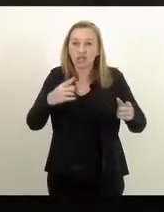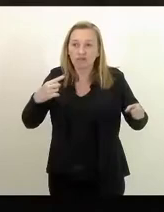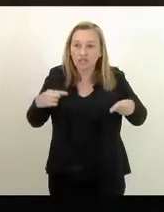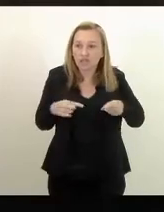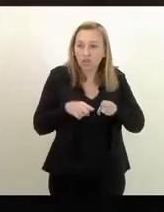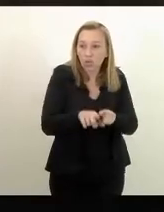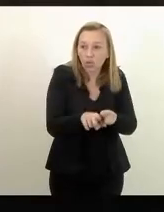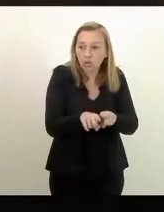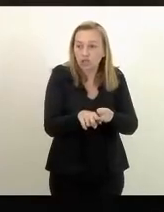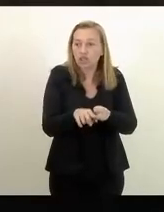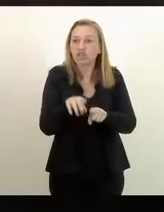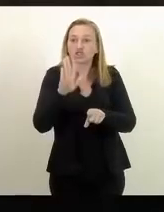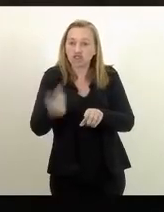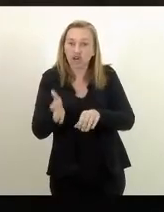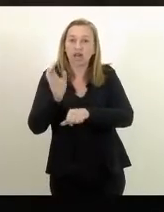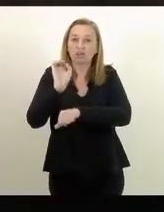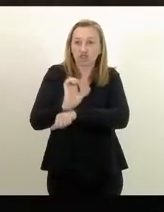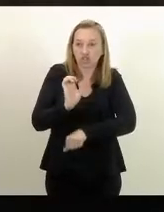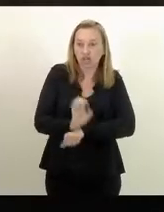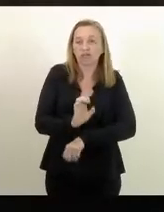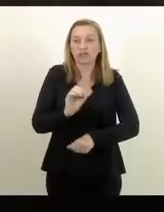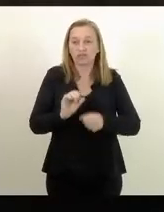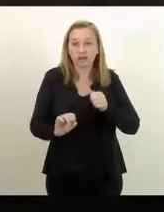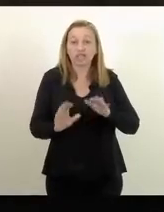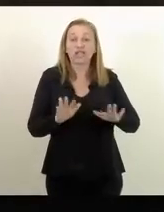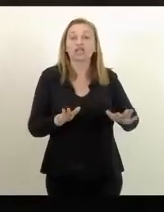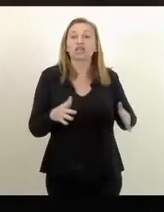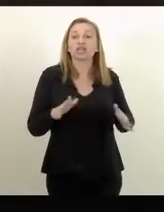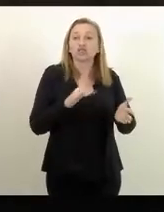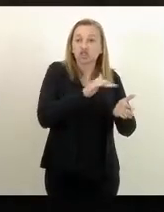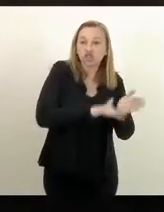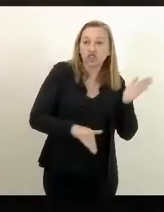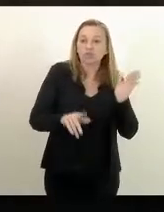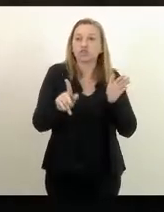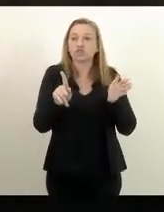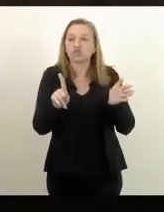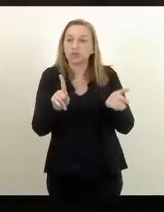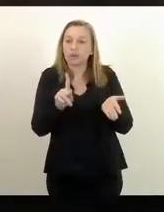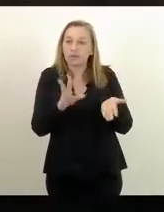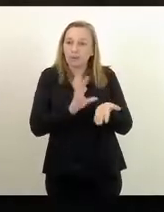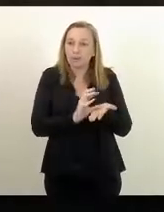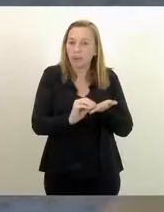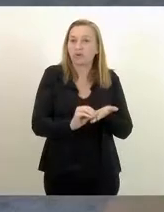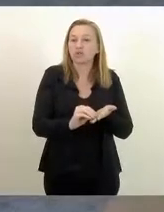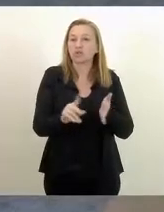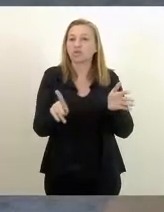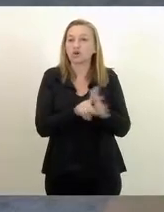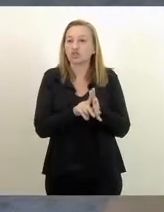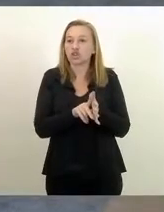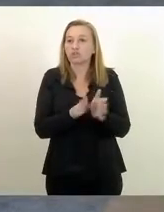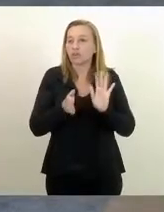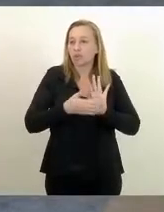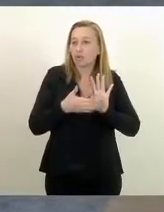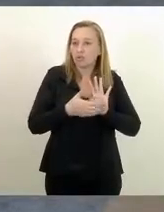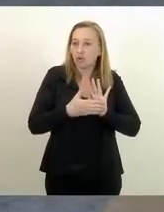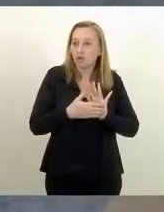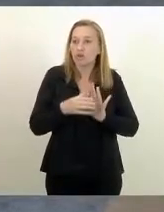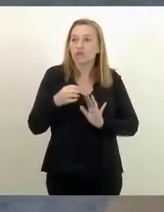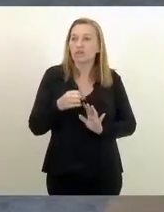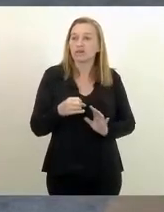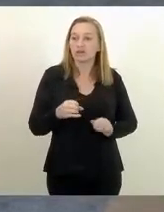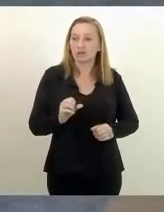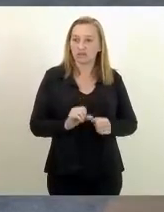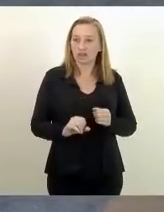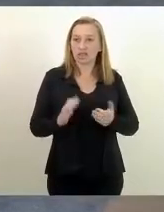Estado já faz. nós, inclusive, retiramos de pauta o projeto para propor que nós fizéssemos